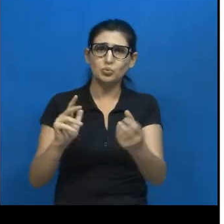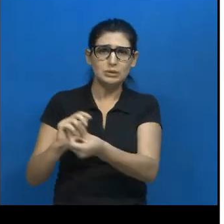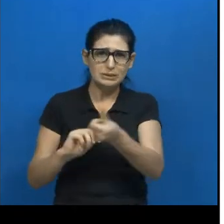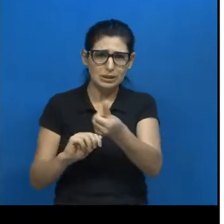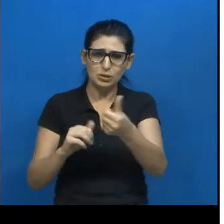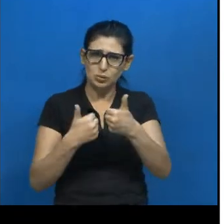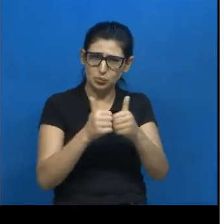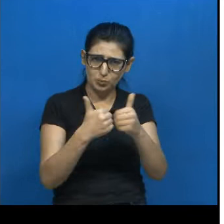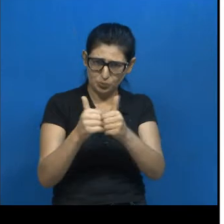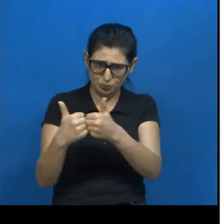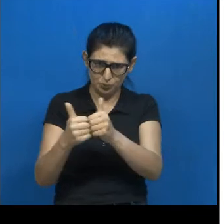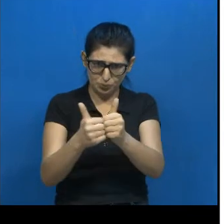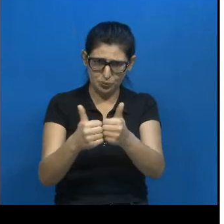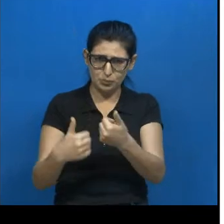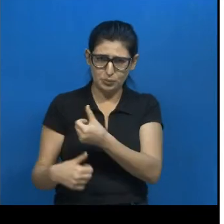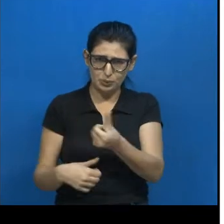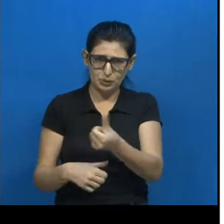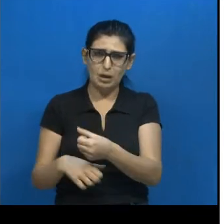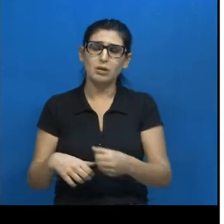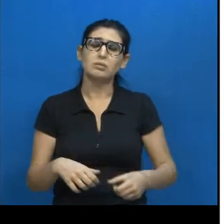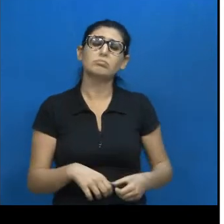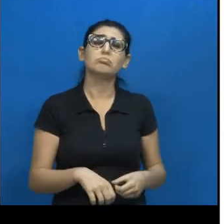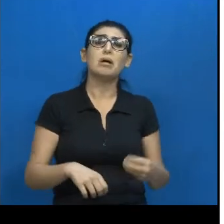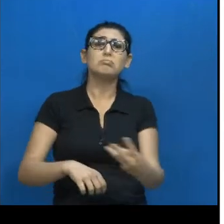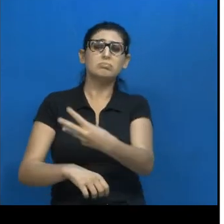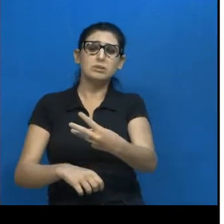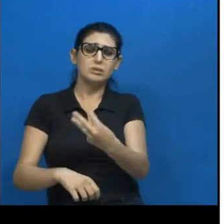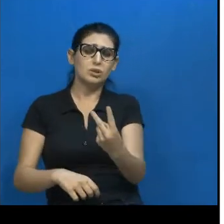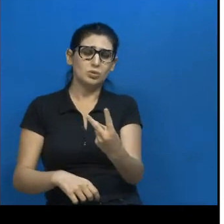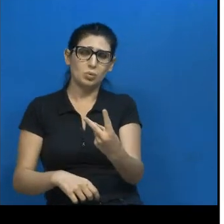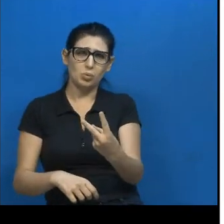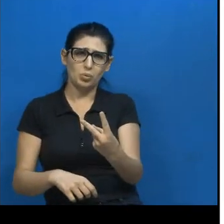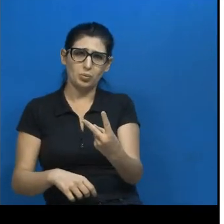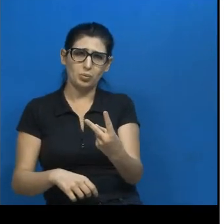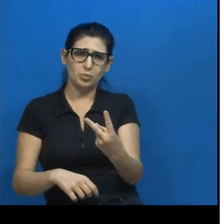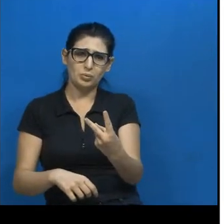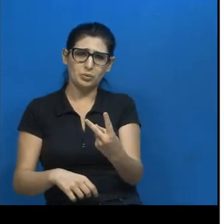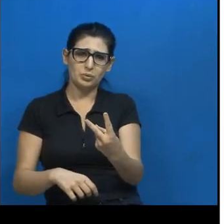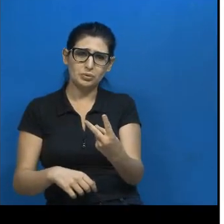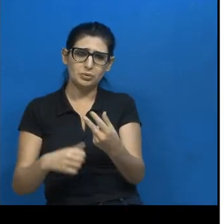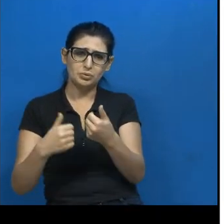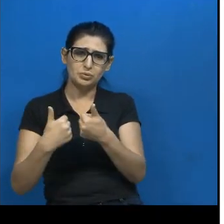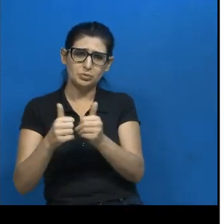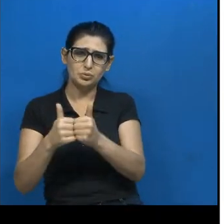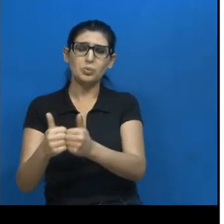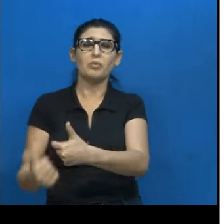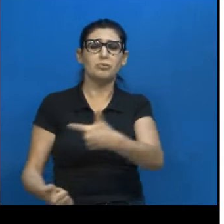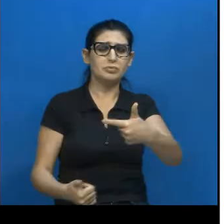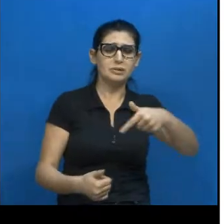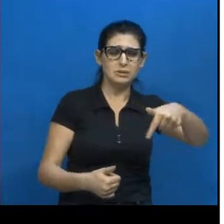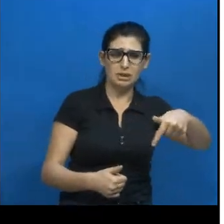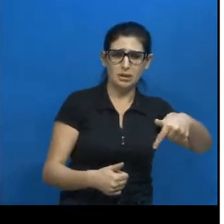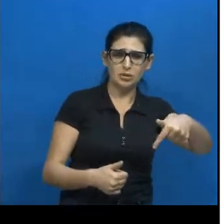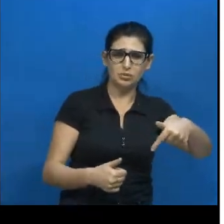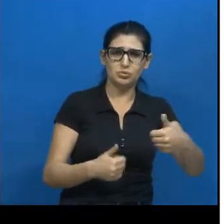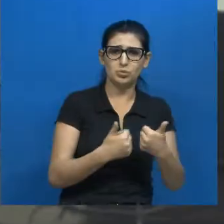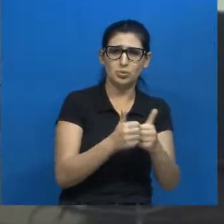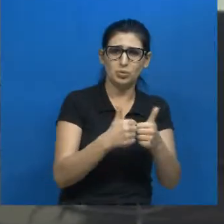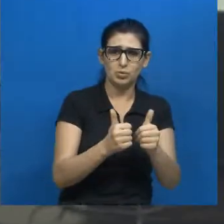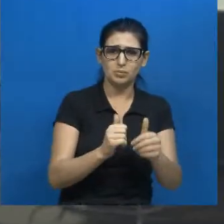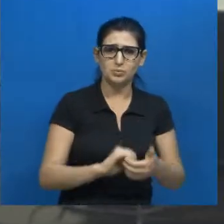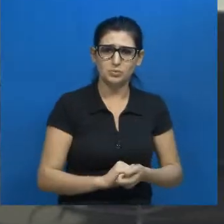linhas, são feitos por 32 veículos, tá? São 27 veículos. Deixa eu voltar aqui,